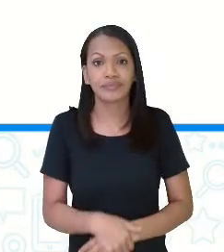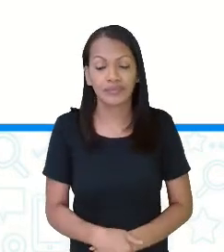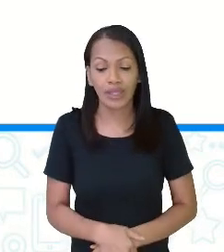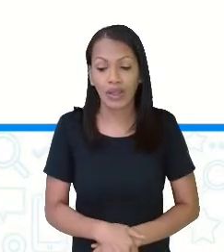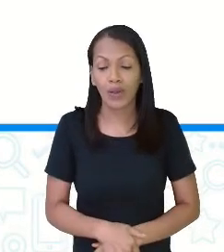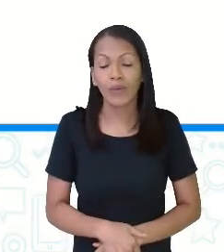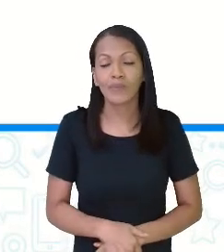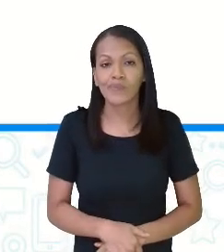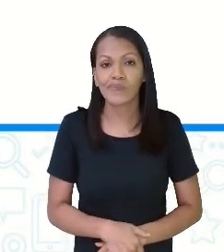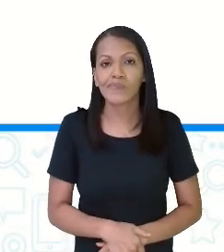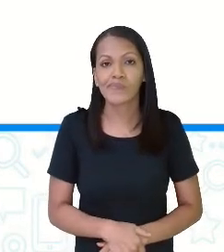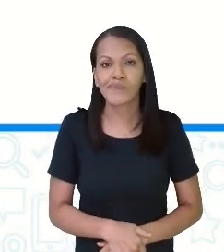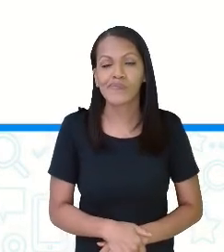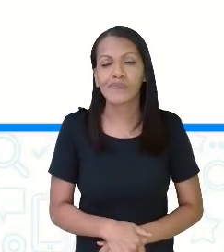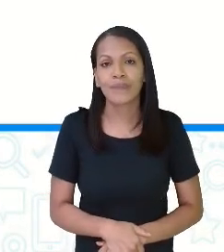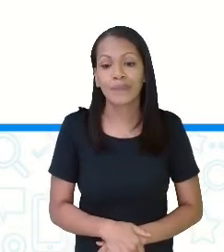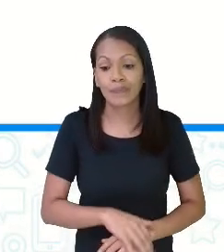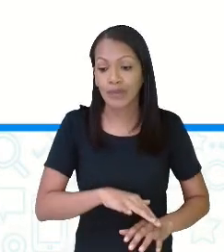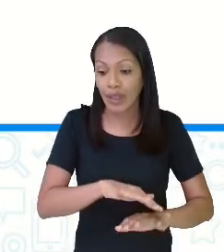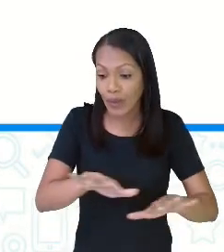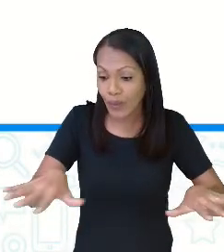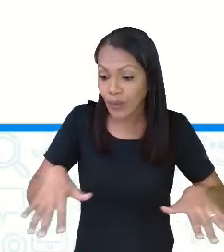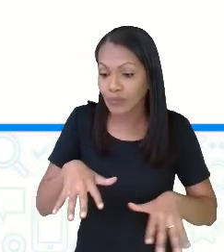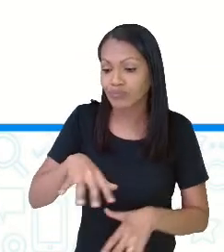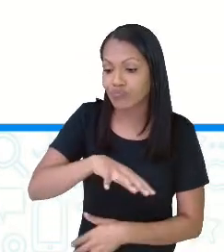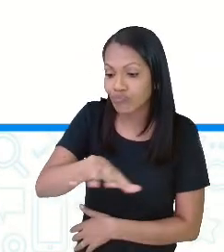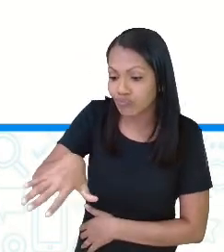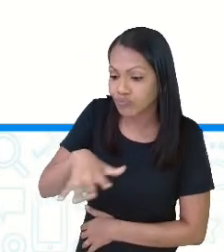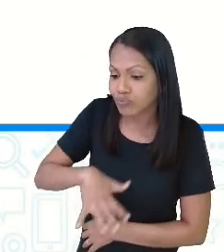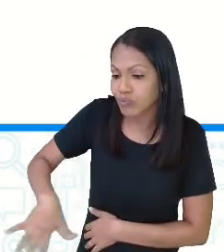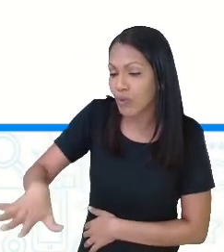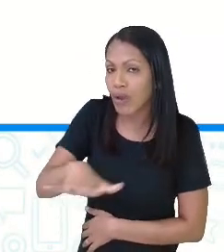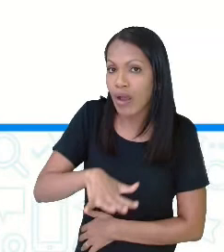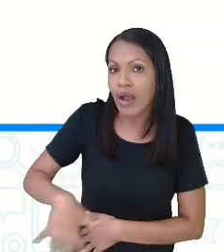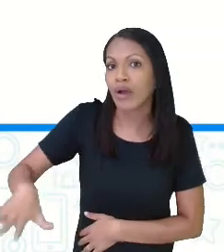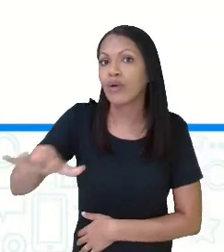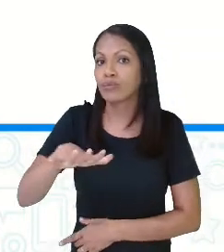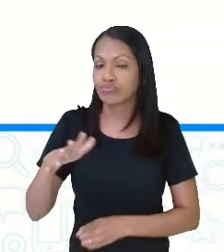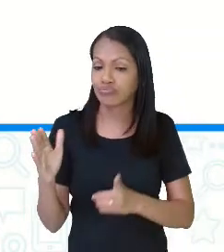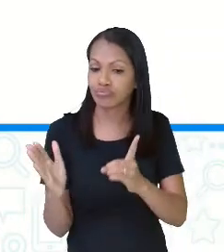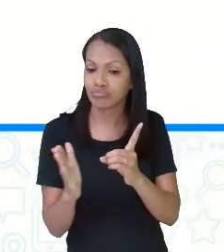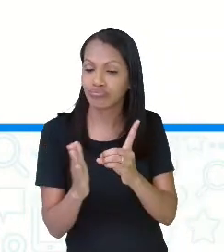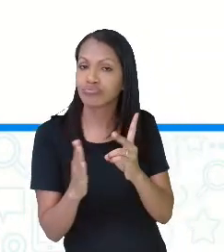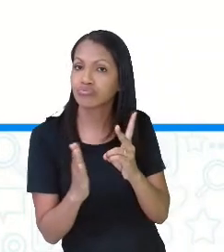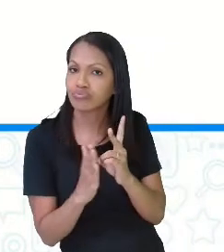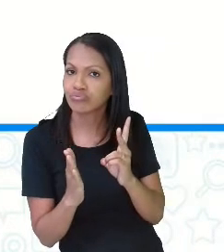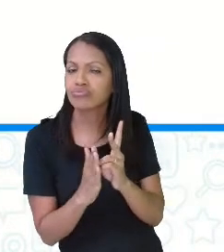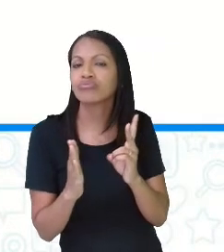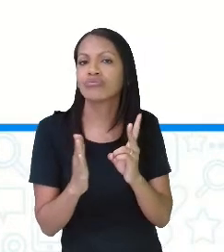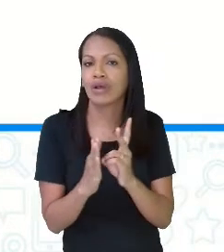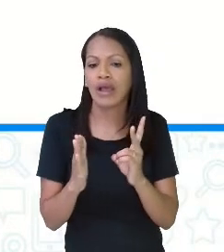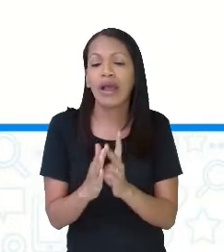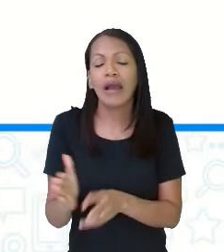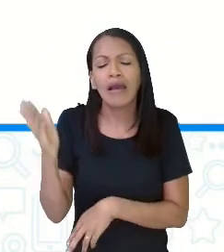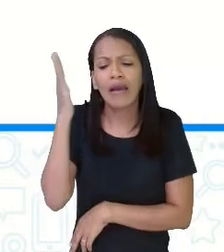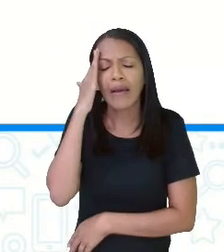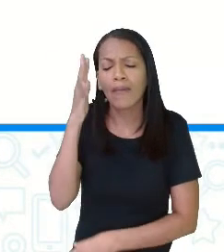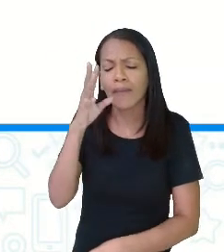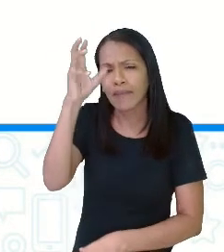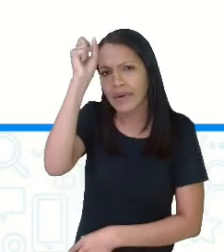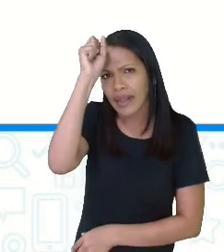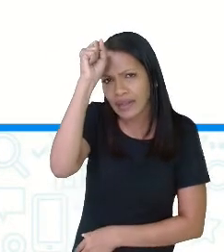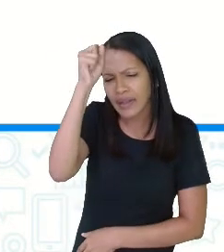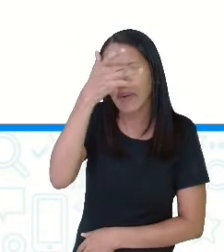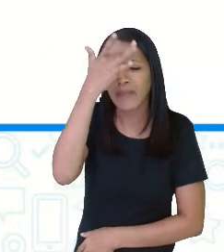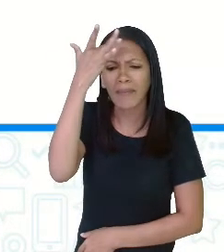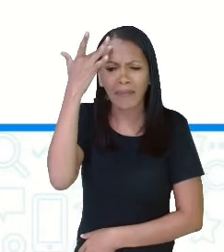é sabedoria milenar. Aprendemos com os mais velhos a ouvir mais que falar.